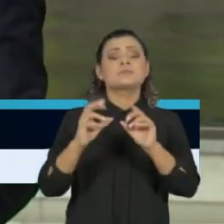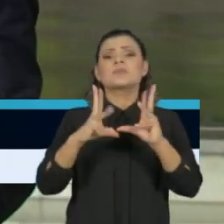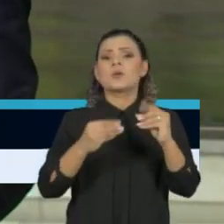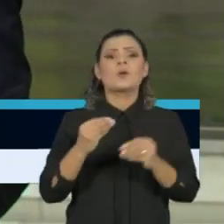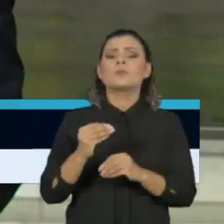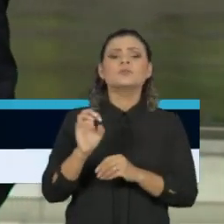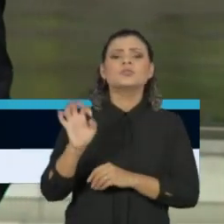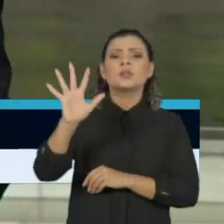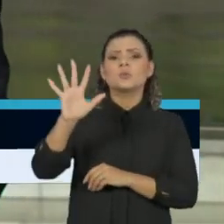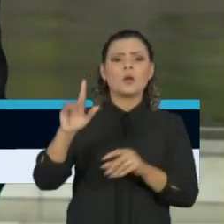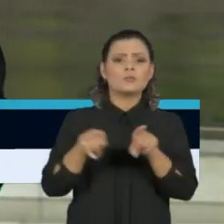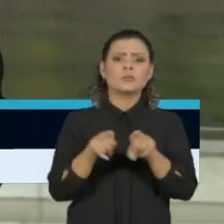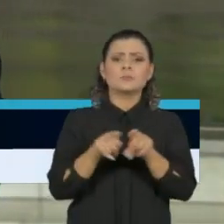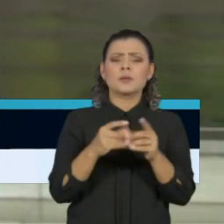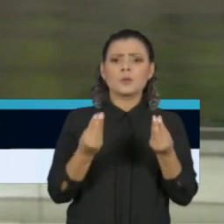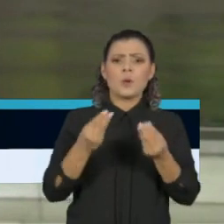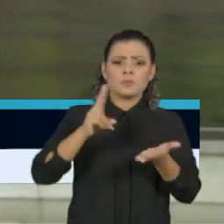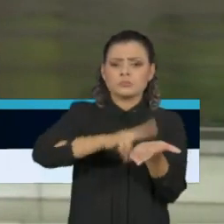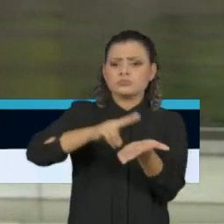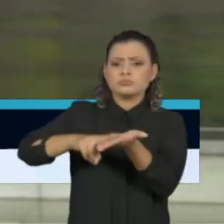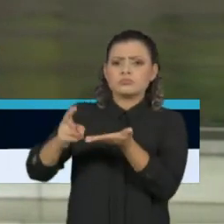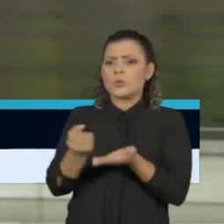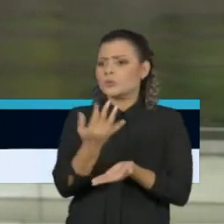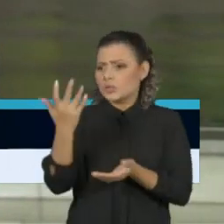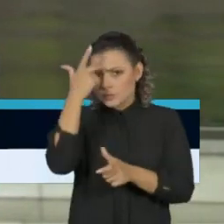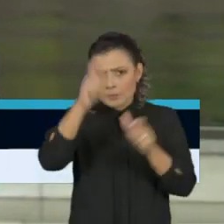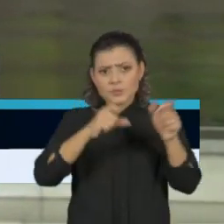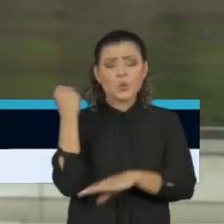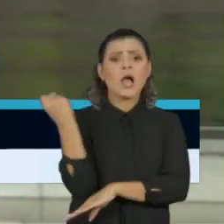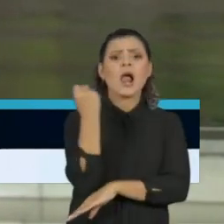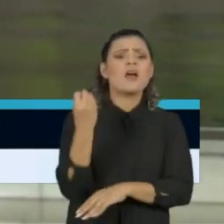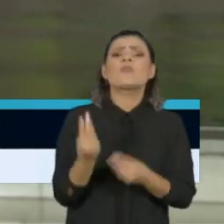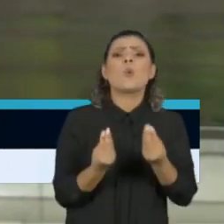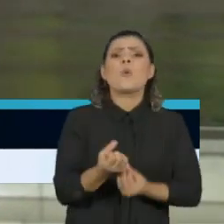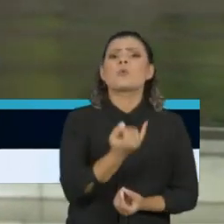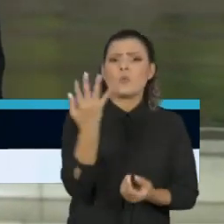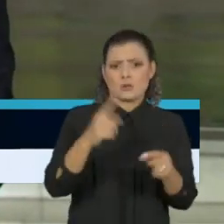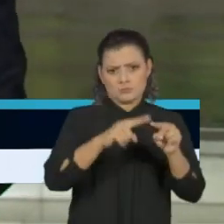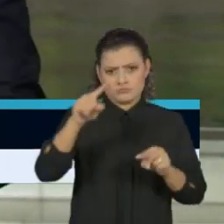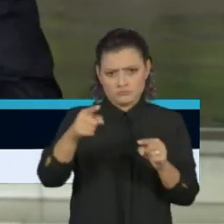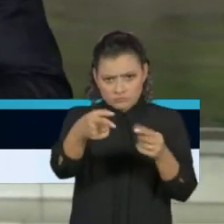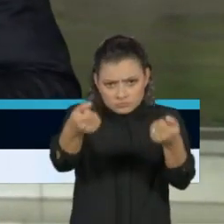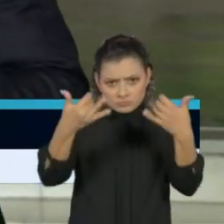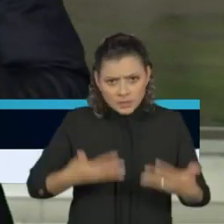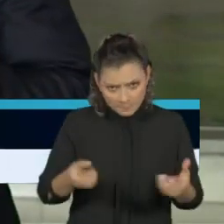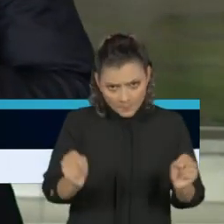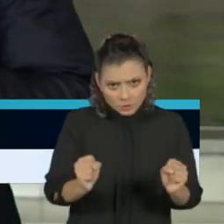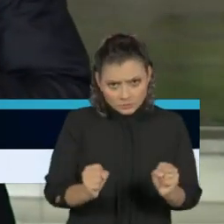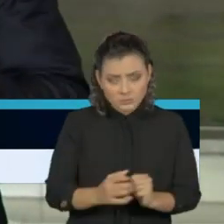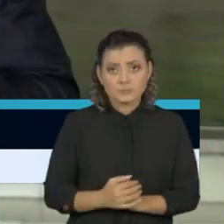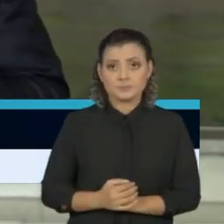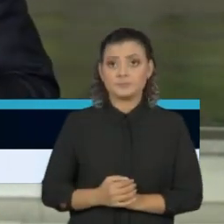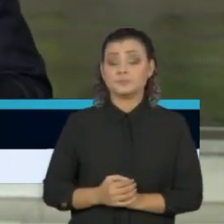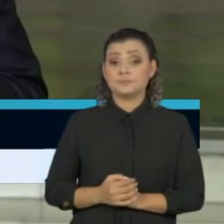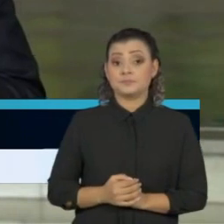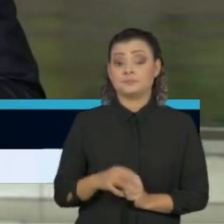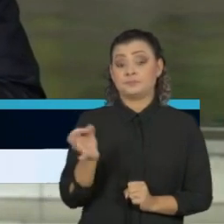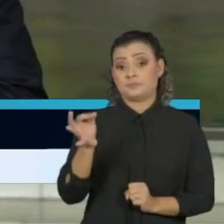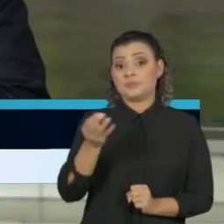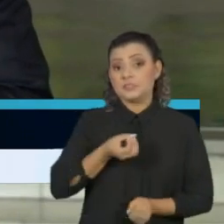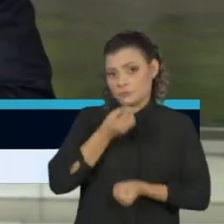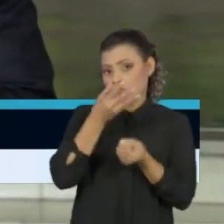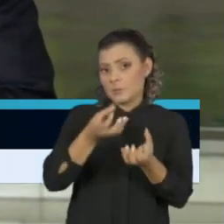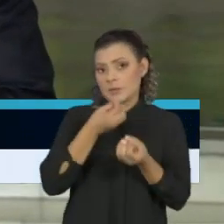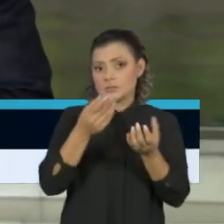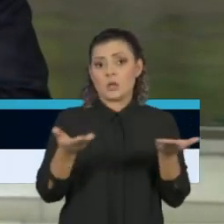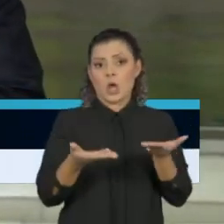estaduais? Número de internados e pacientes com estado grave. Obrigada. Não sei se nós temos a